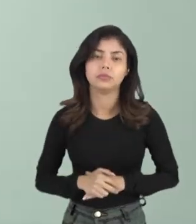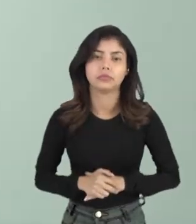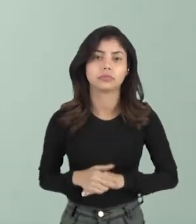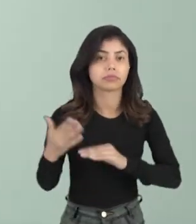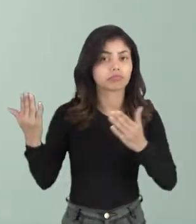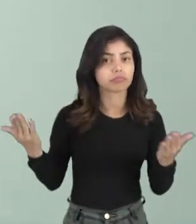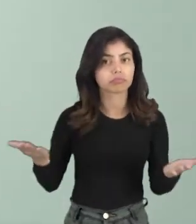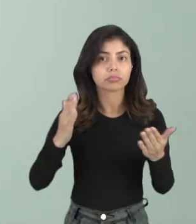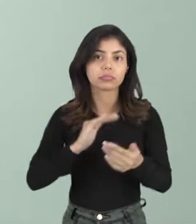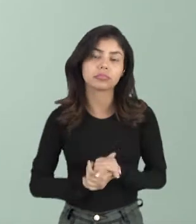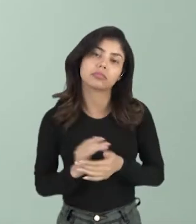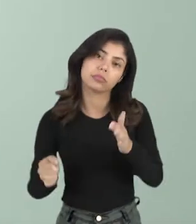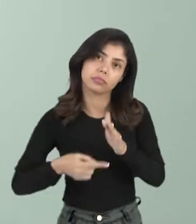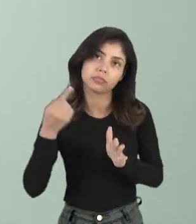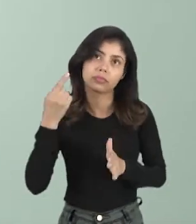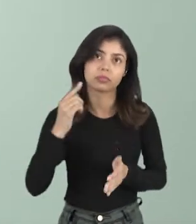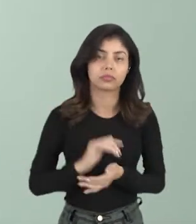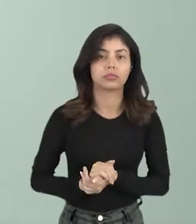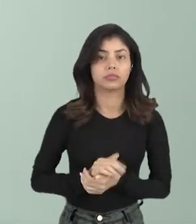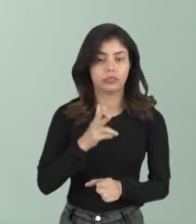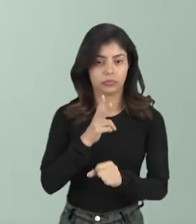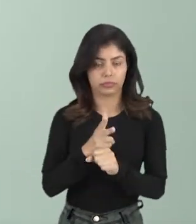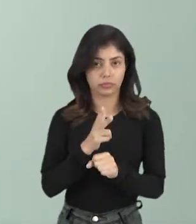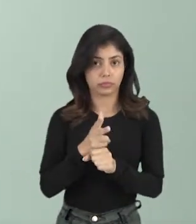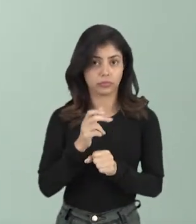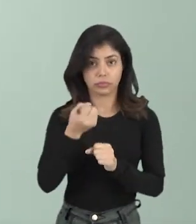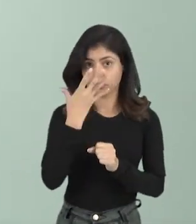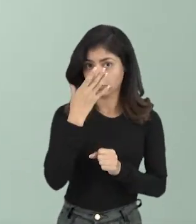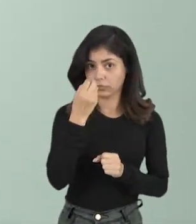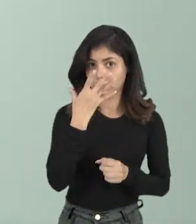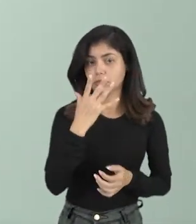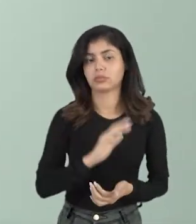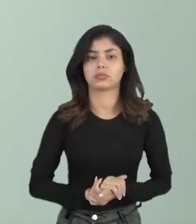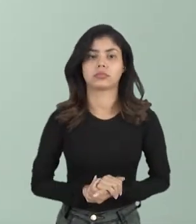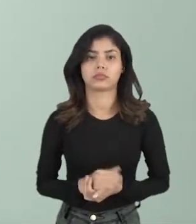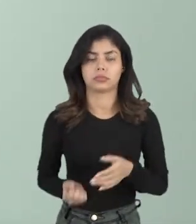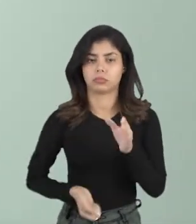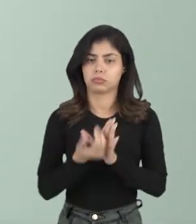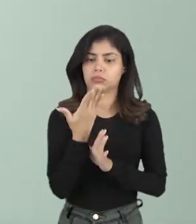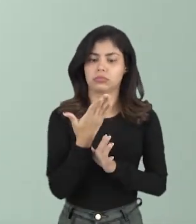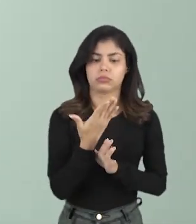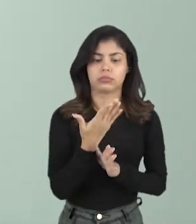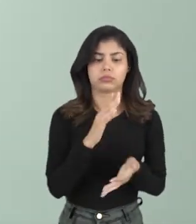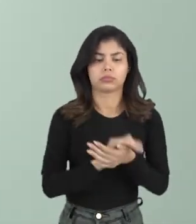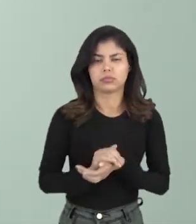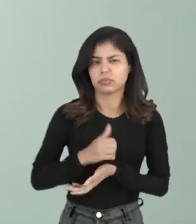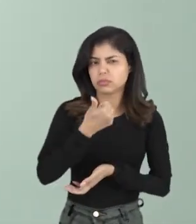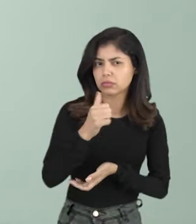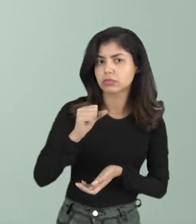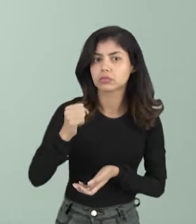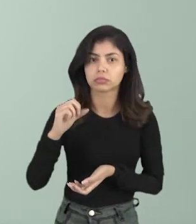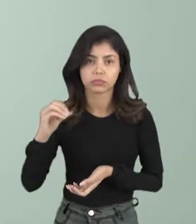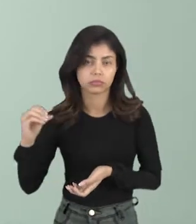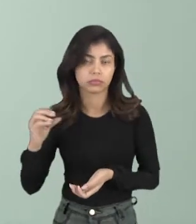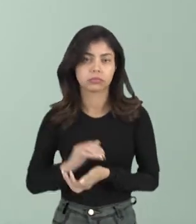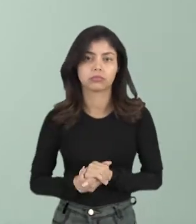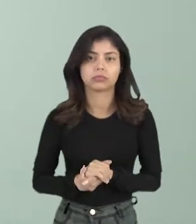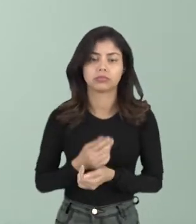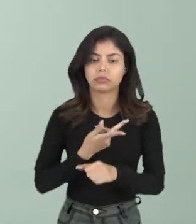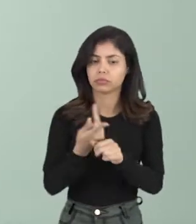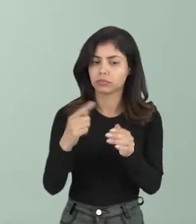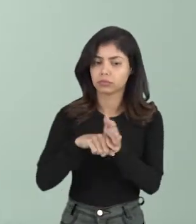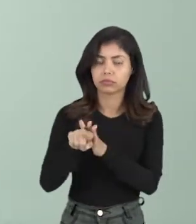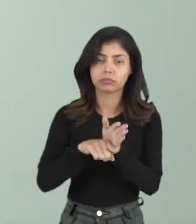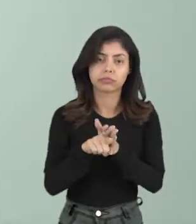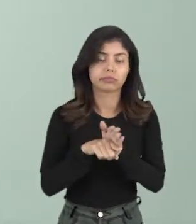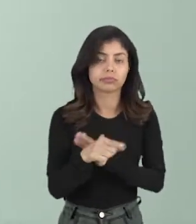que, embora a primeira câmera fotográfica tenha surgido aí lá pelos idos de 1800, a